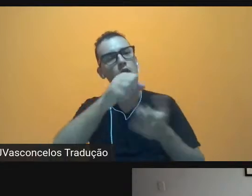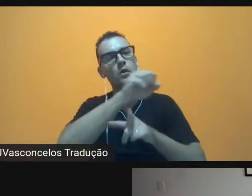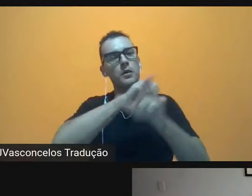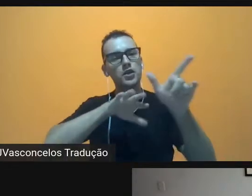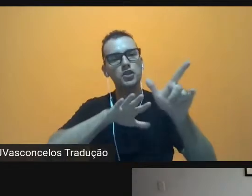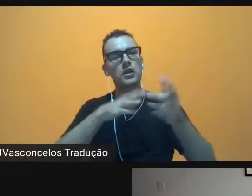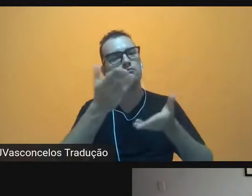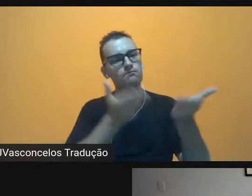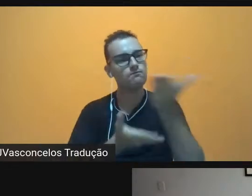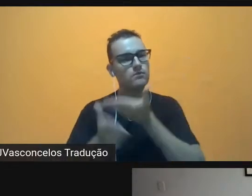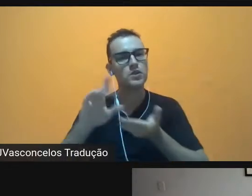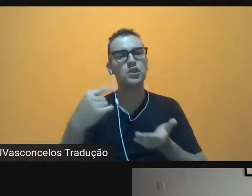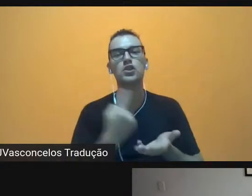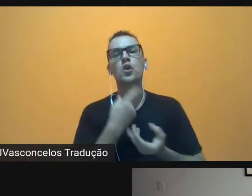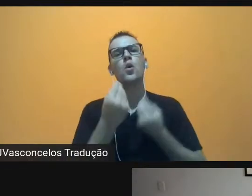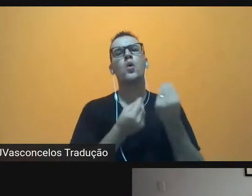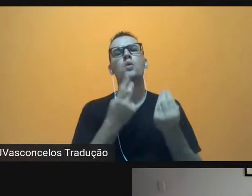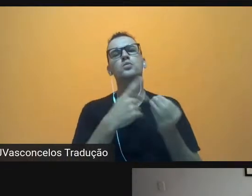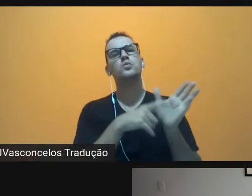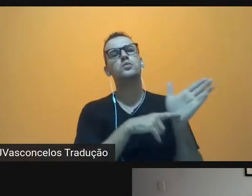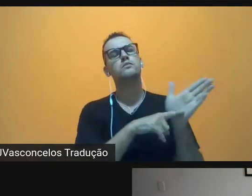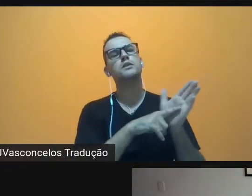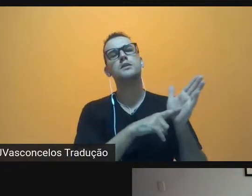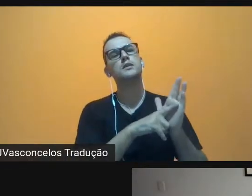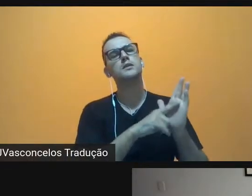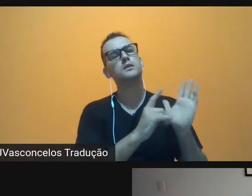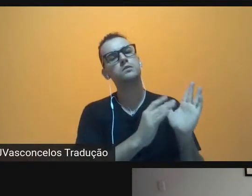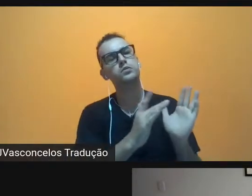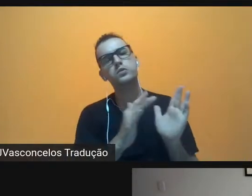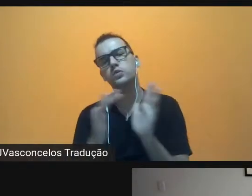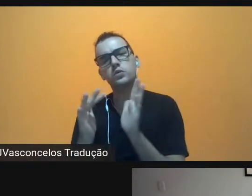esse processo dentro da sua pesquisa de campo.